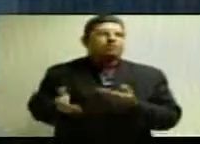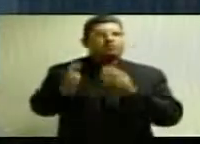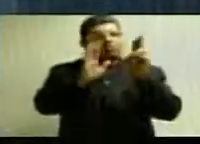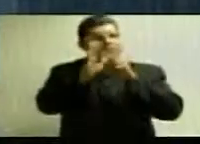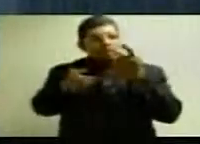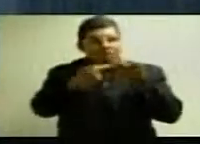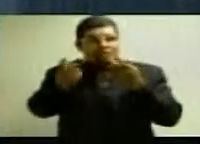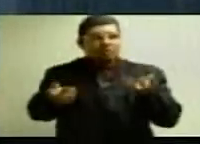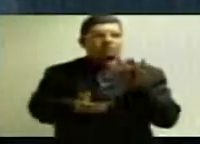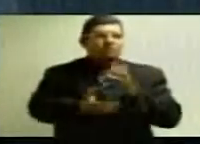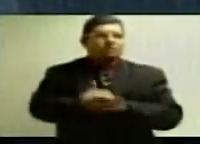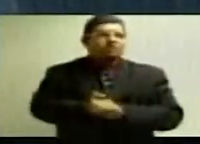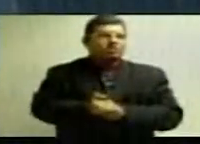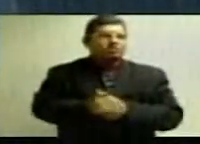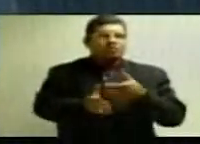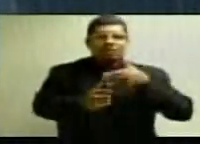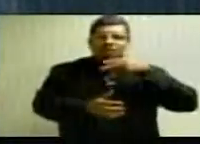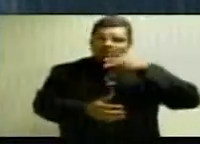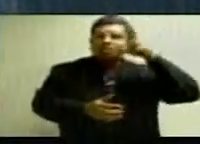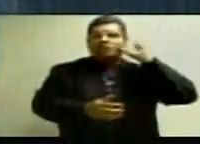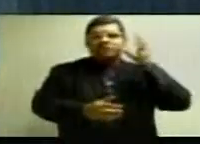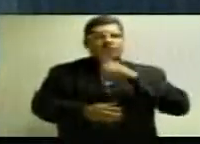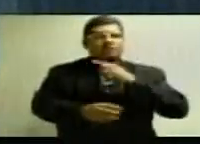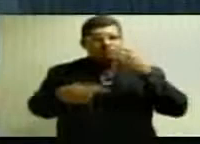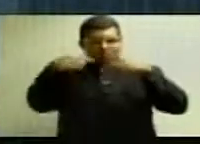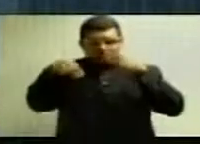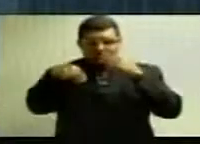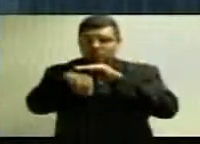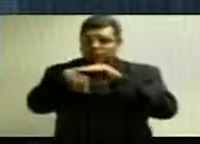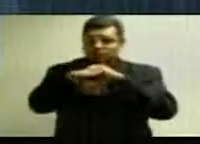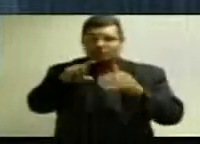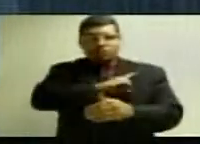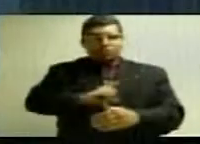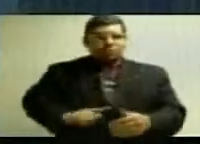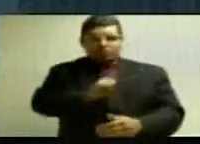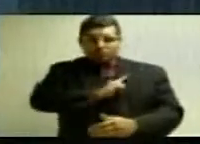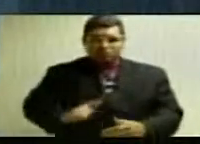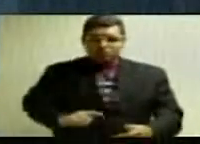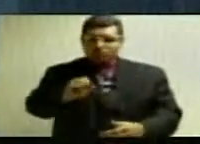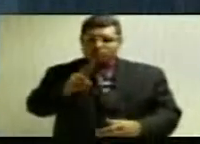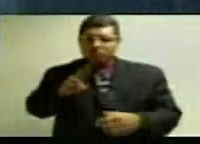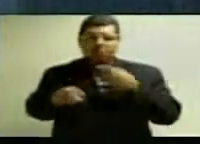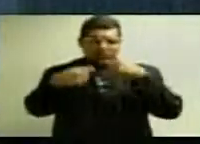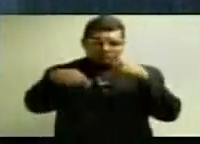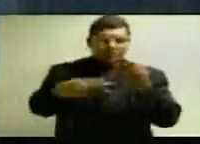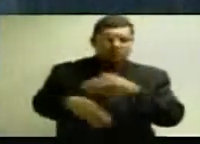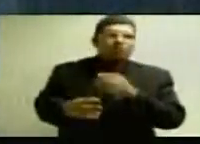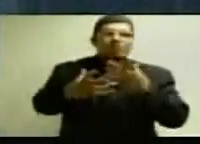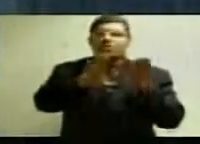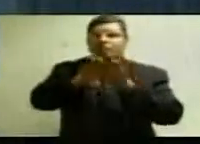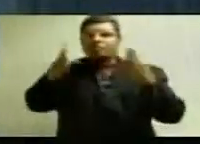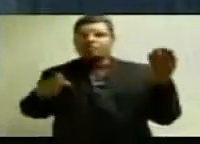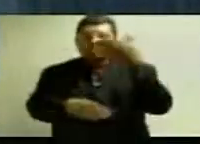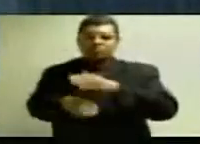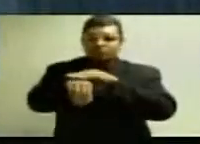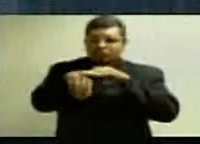relatando que anteontem tive um diálogo com o governador Maraziz e nesse diálogo reabri a